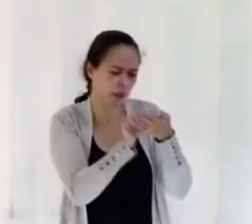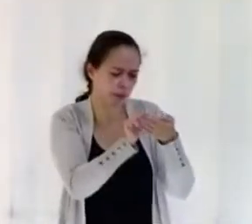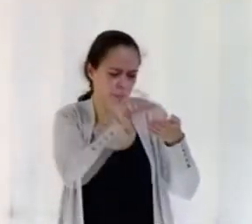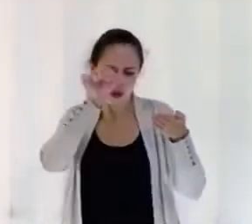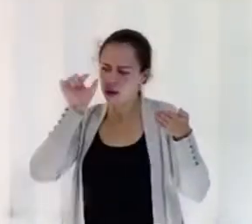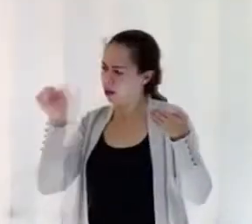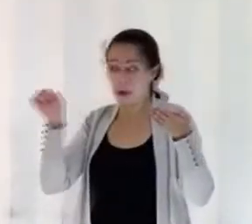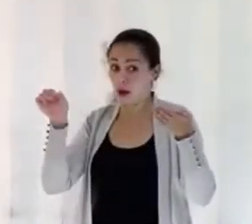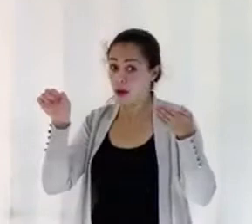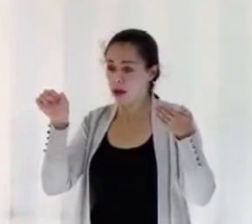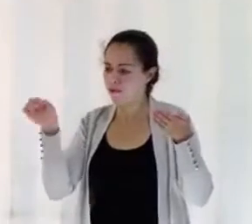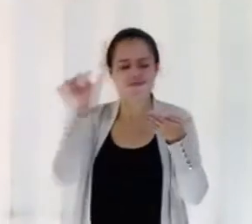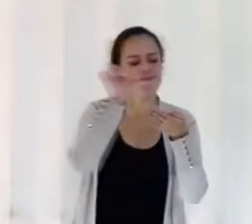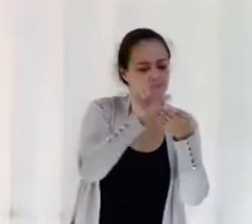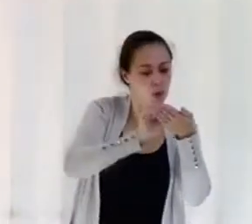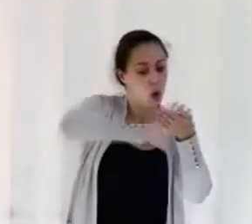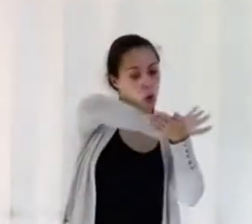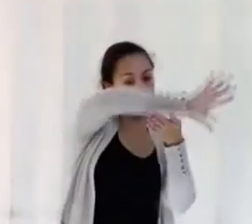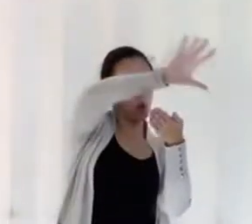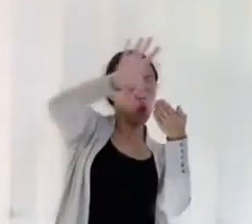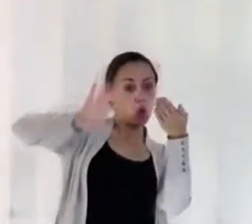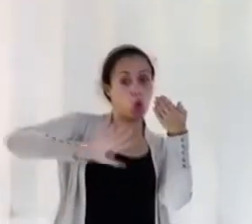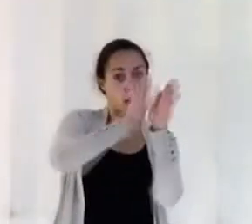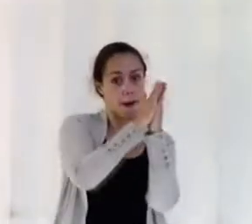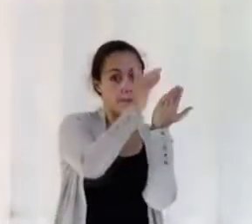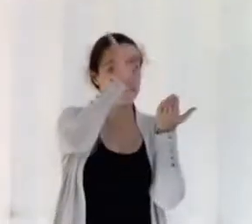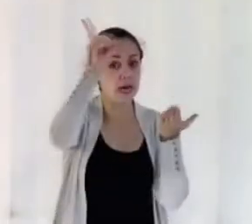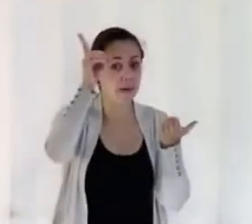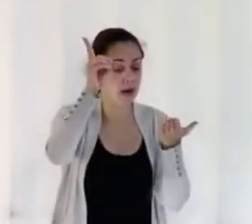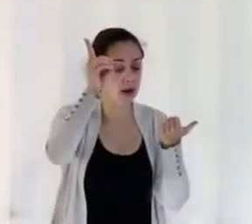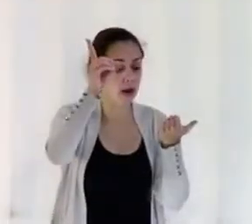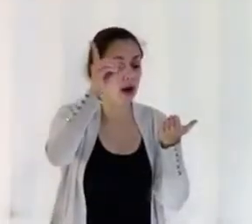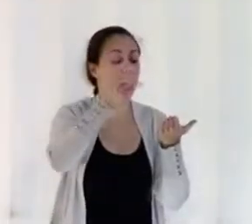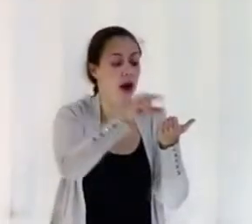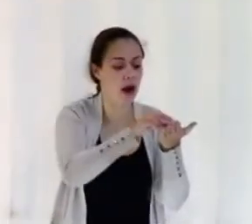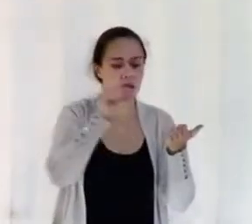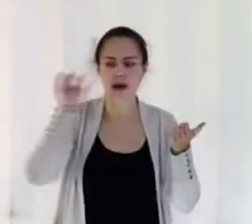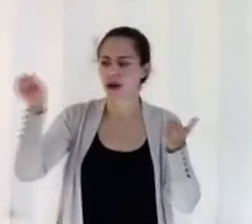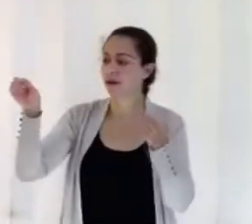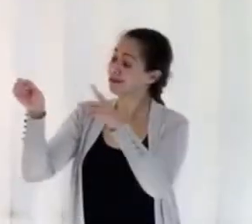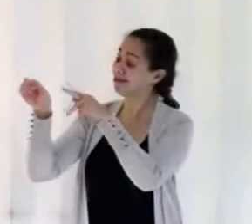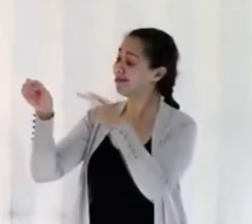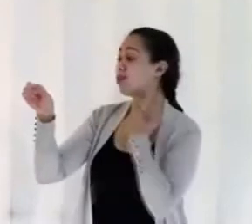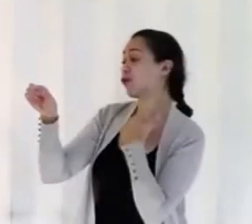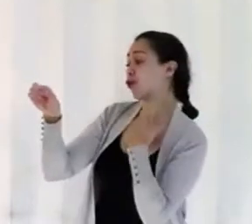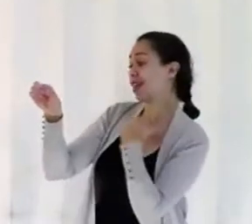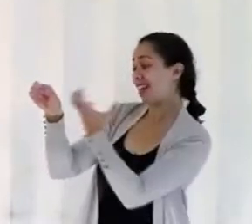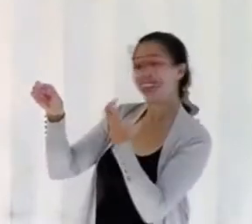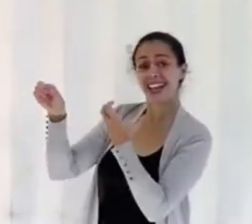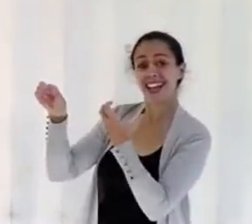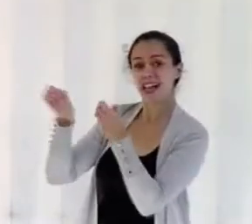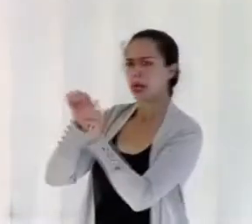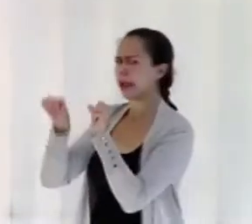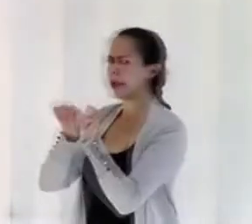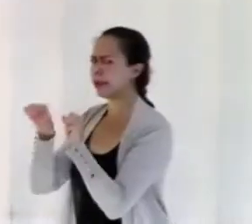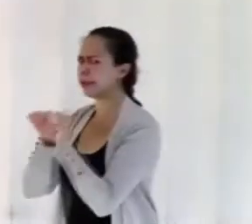da teologia e da necessidade que estamos passando nos dias atuais, para que o